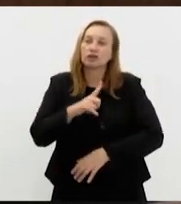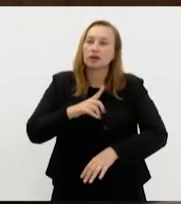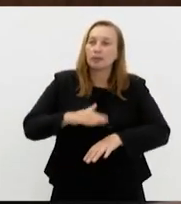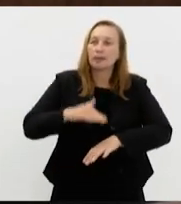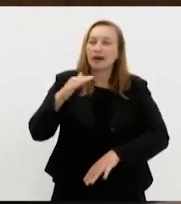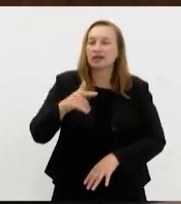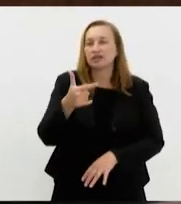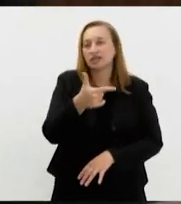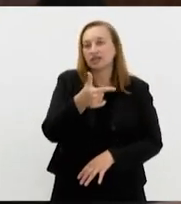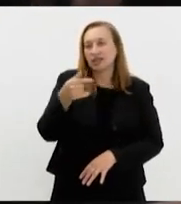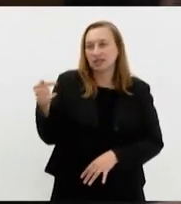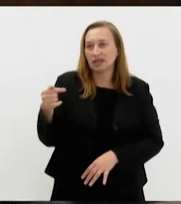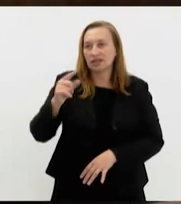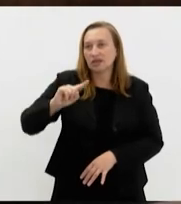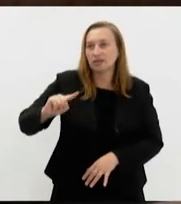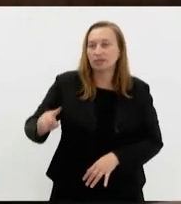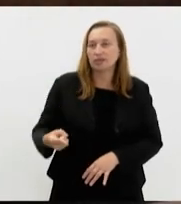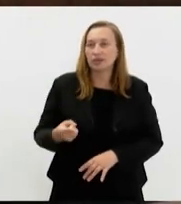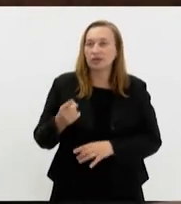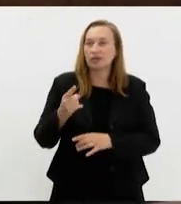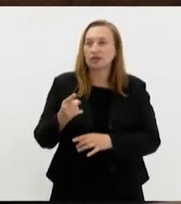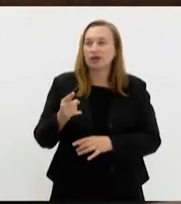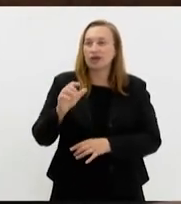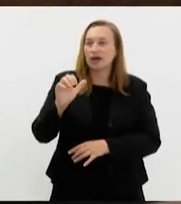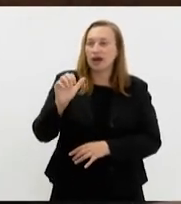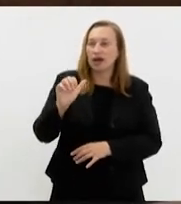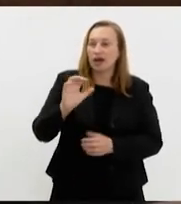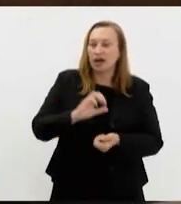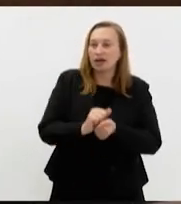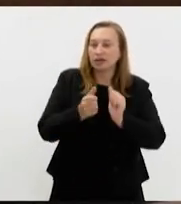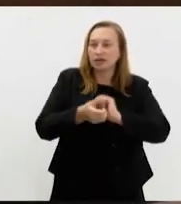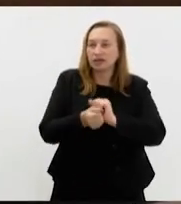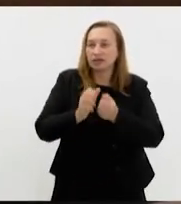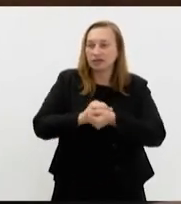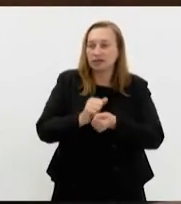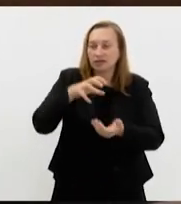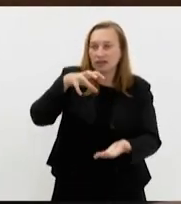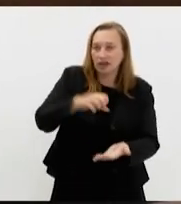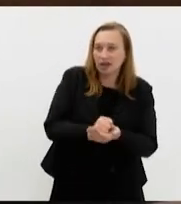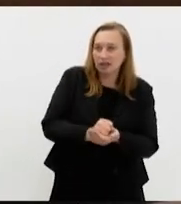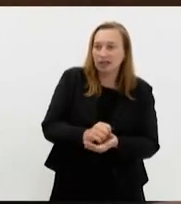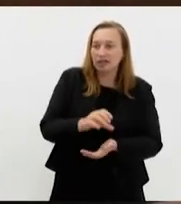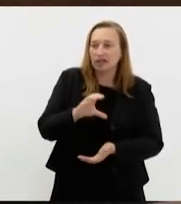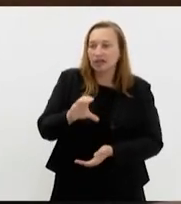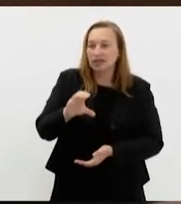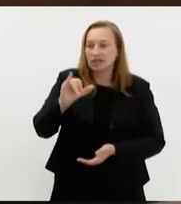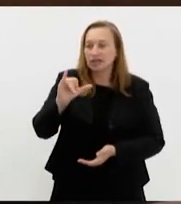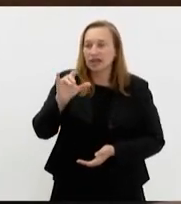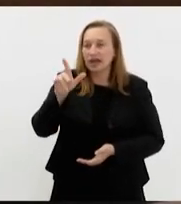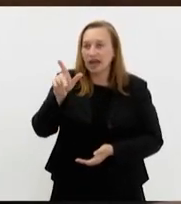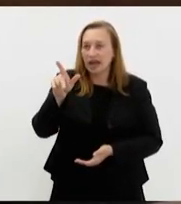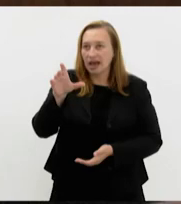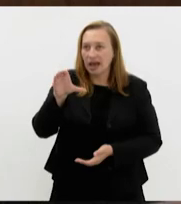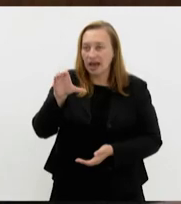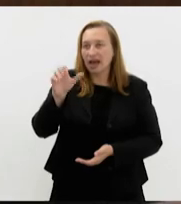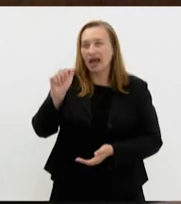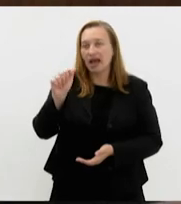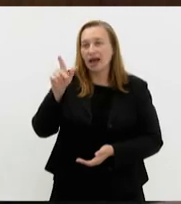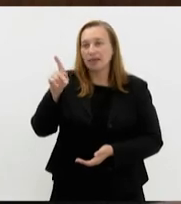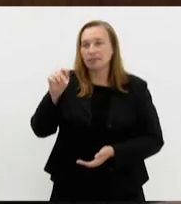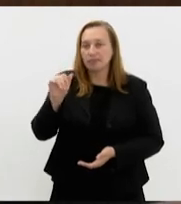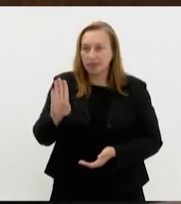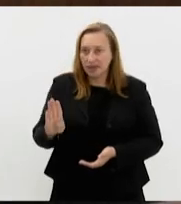de 17 mil artesãos cadastrados no SICAB, em atividade,